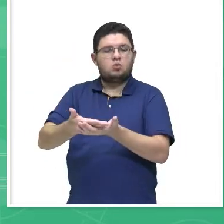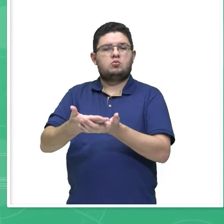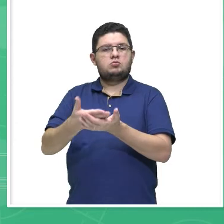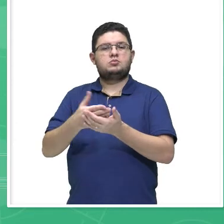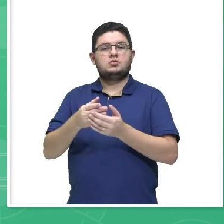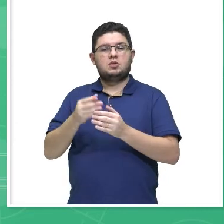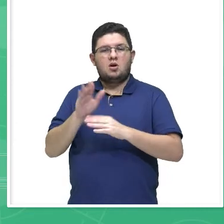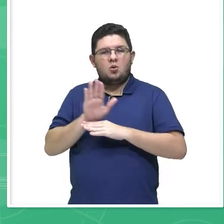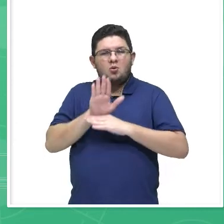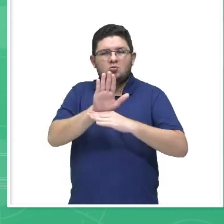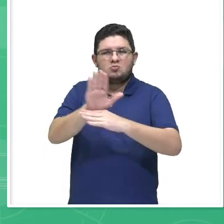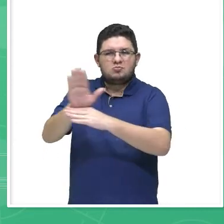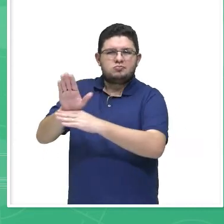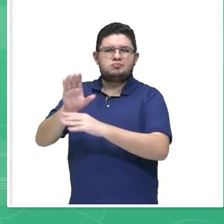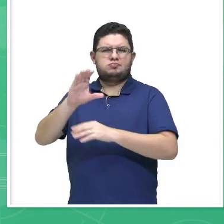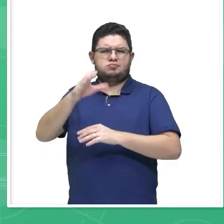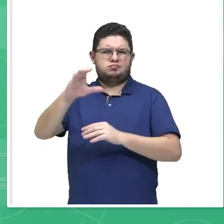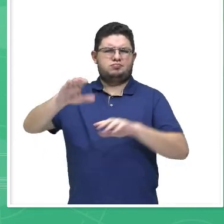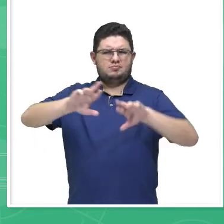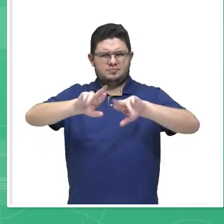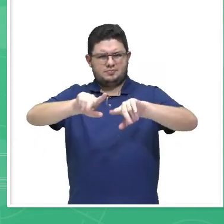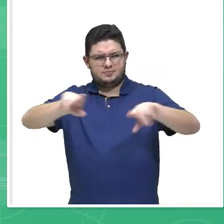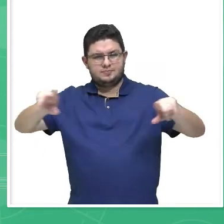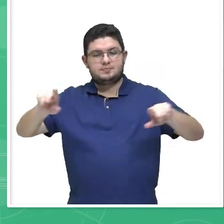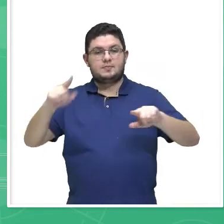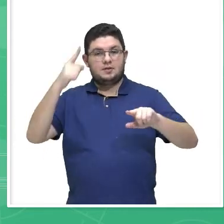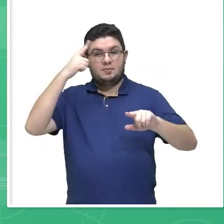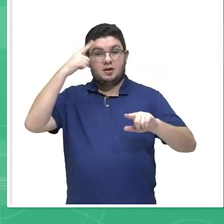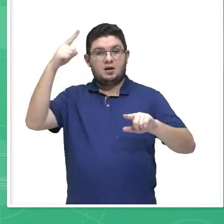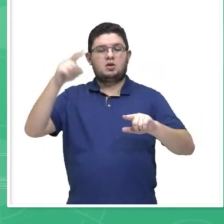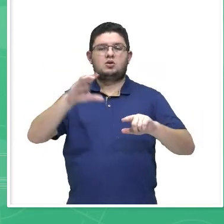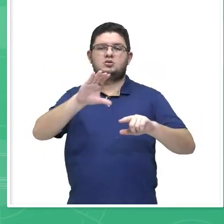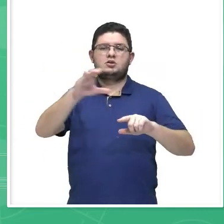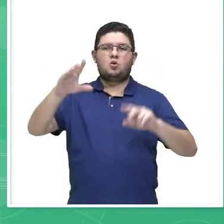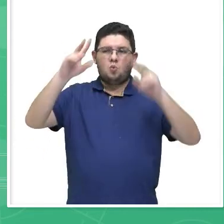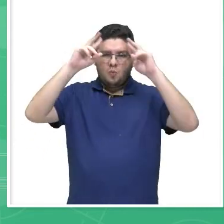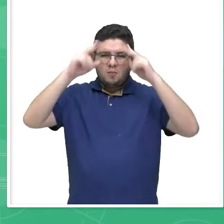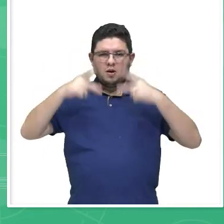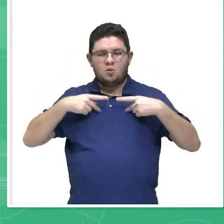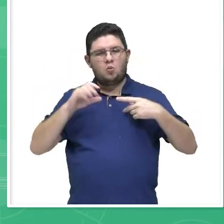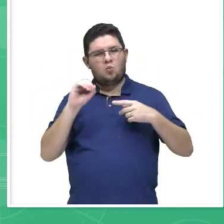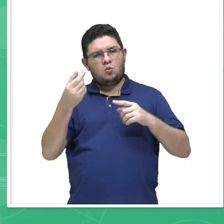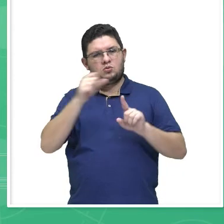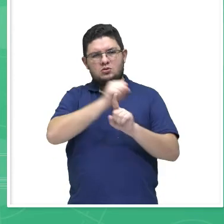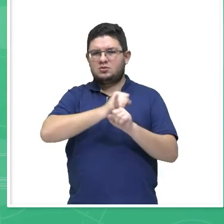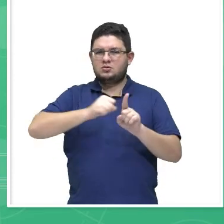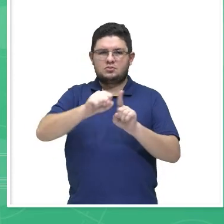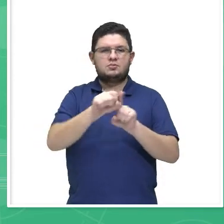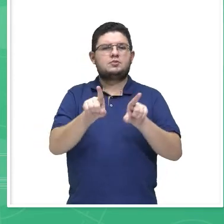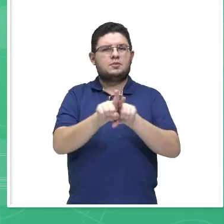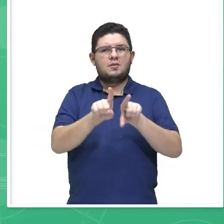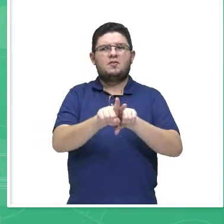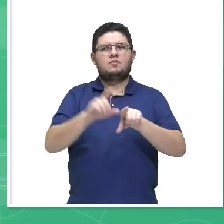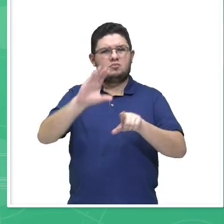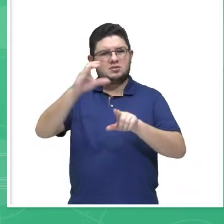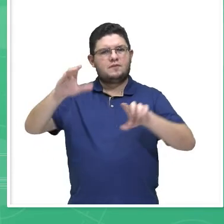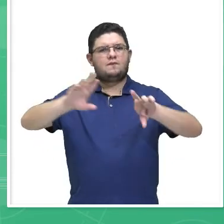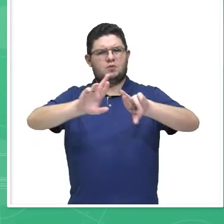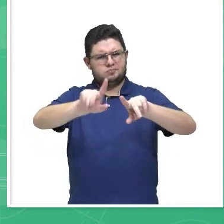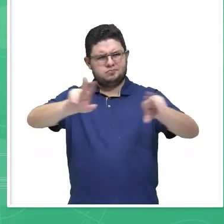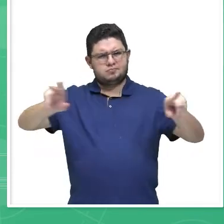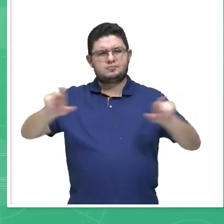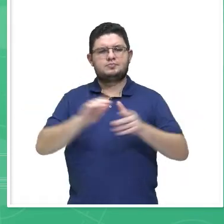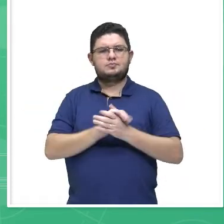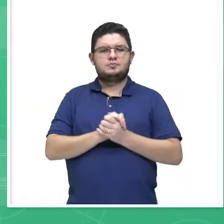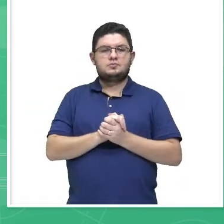para todas as ciências, não somente as ciências humanas ou sociais. E é inquestionável o